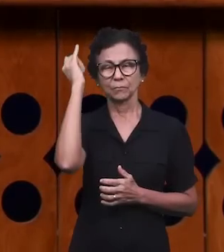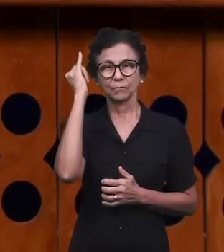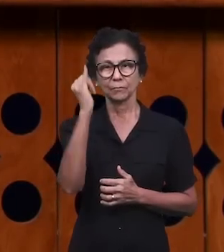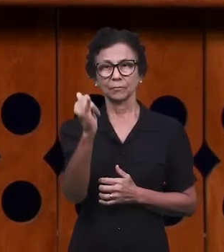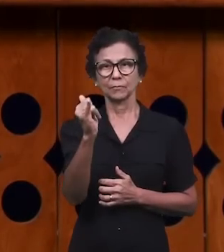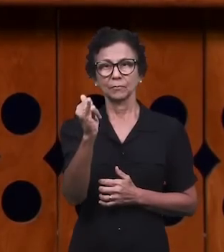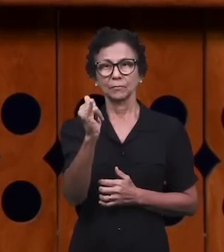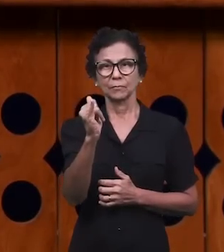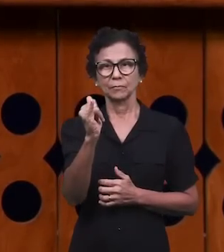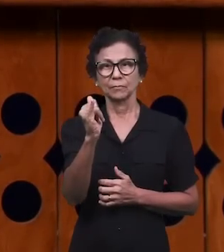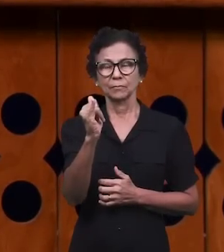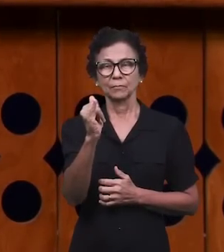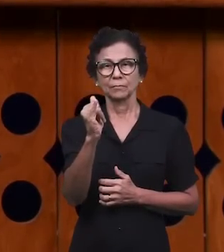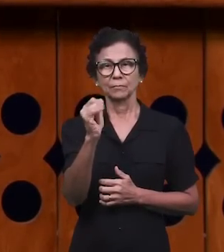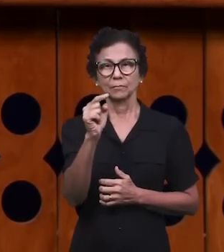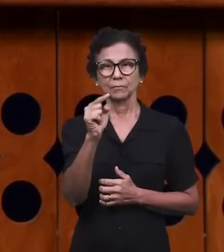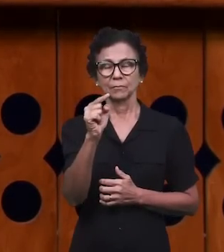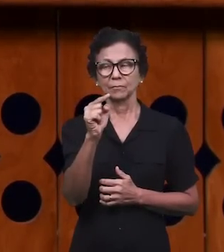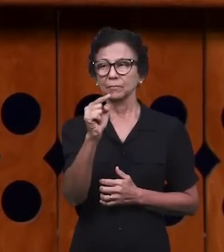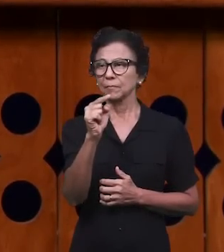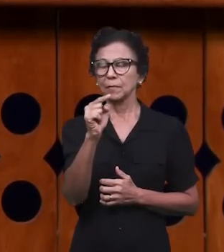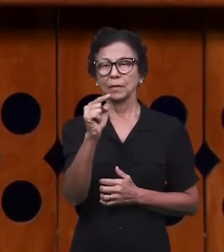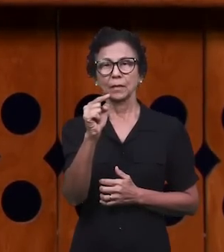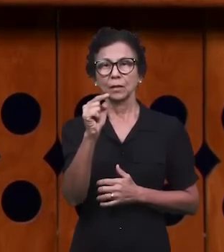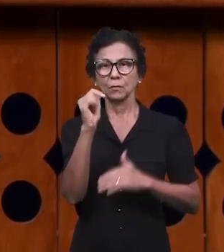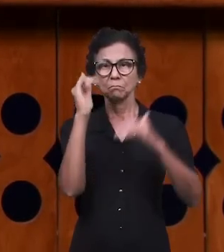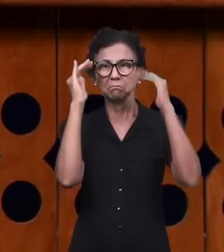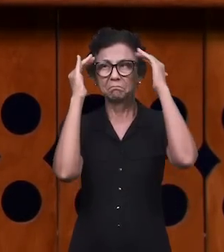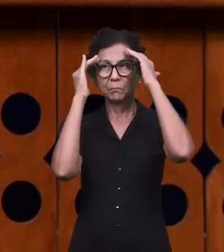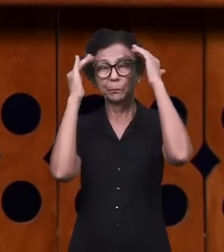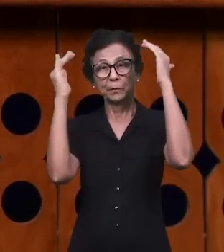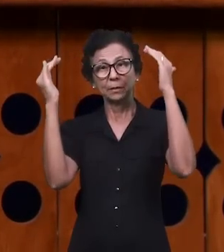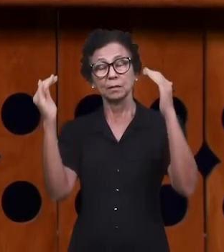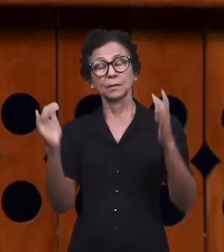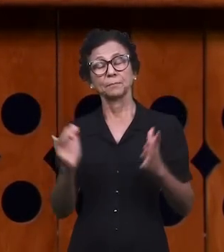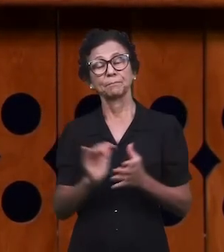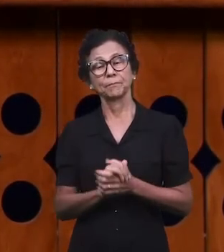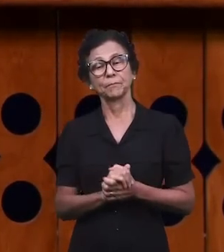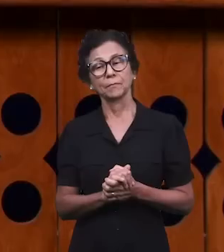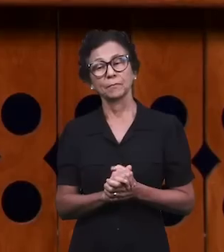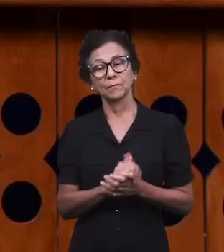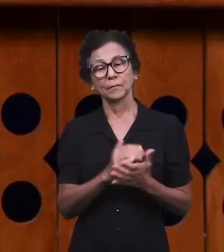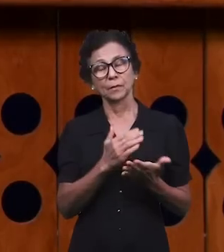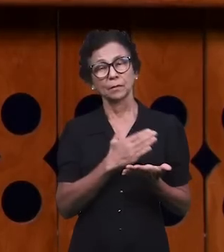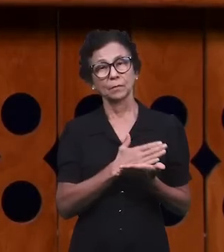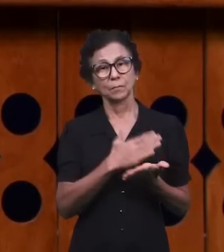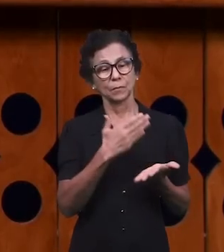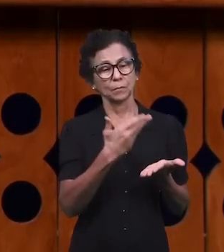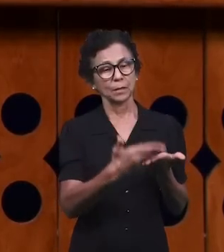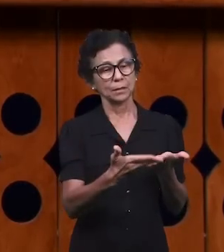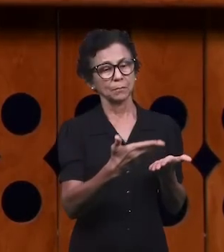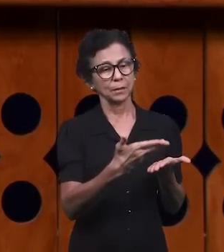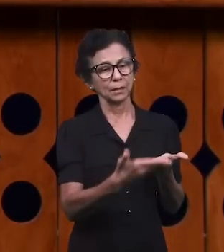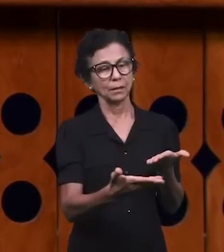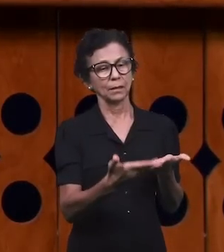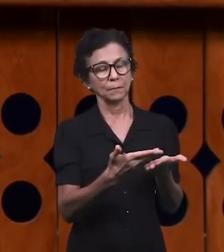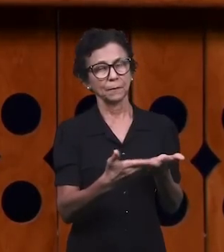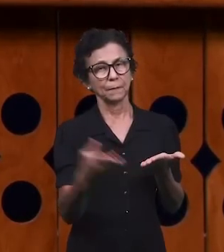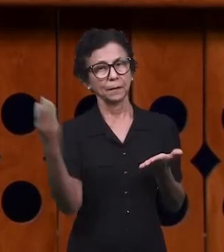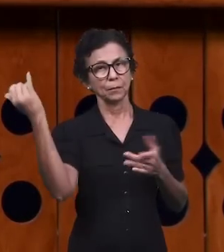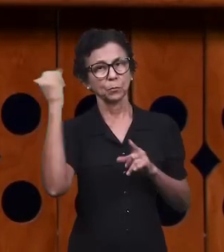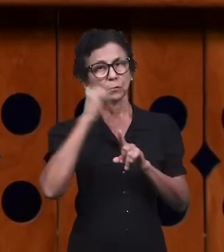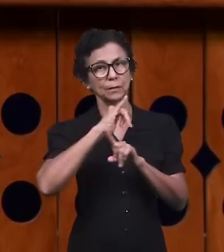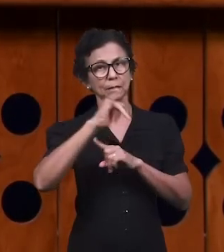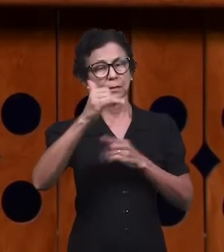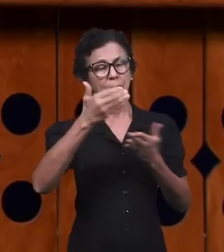a gente começa a perder o tempo profético. E aí a gente se compromete com a filosofia, com o